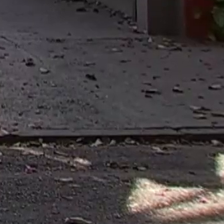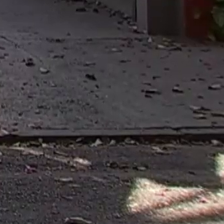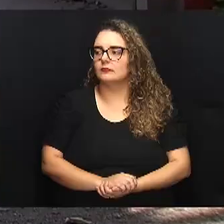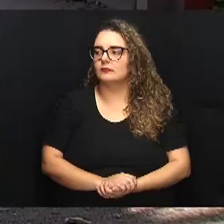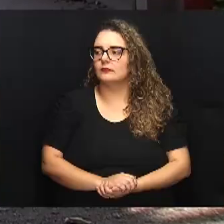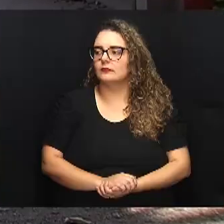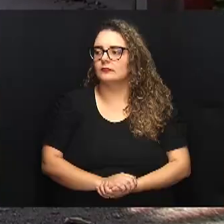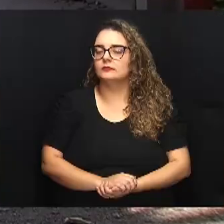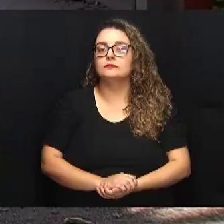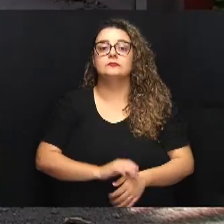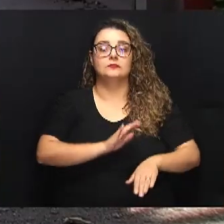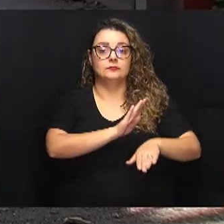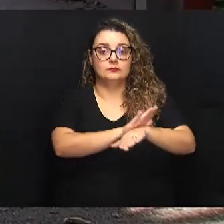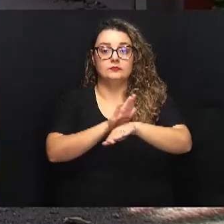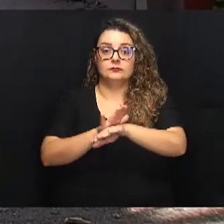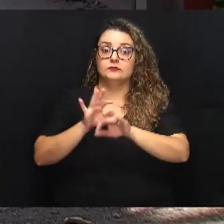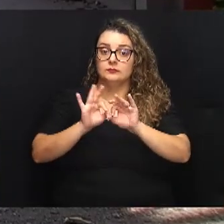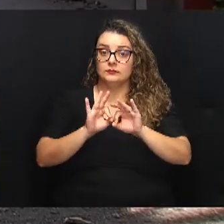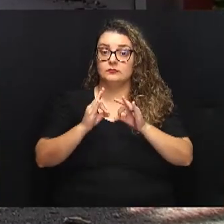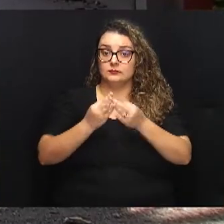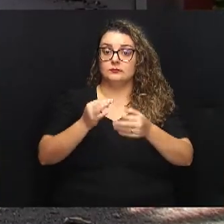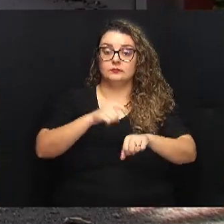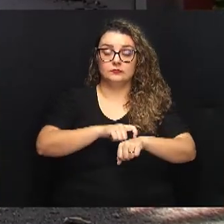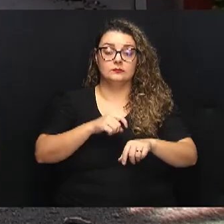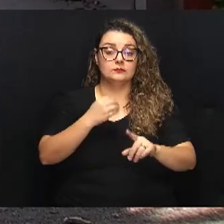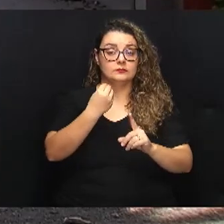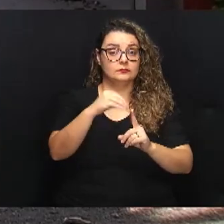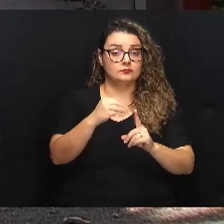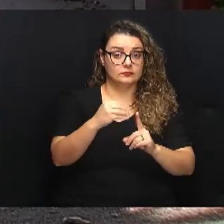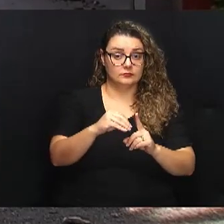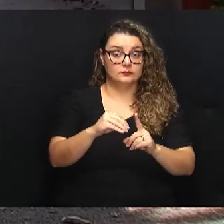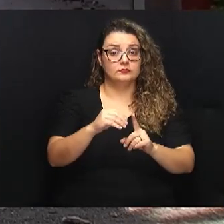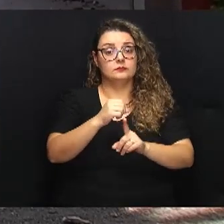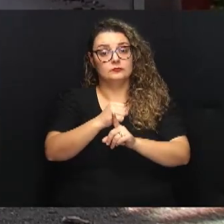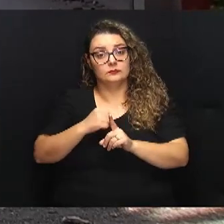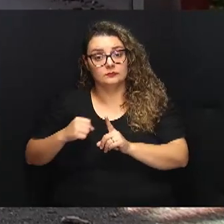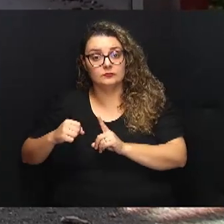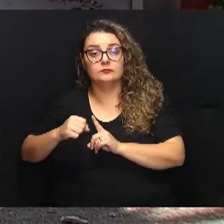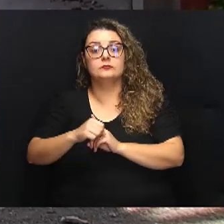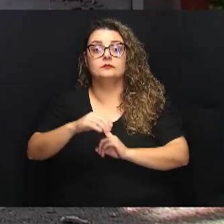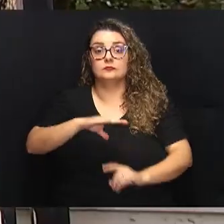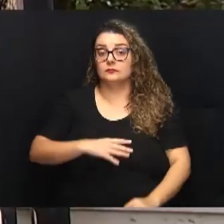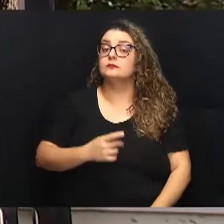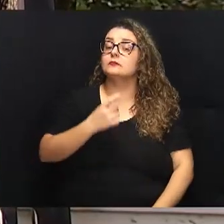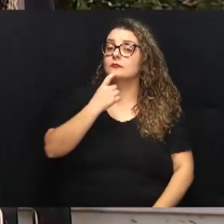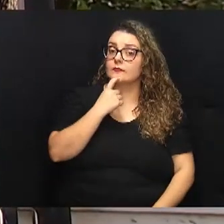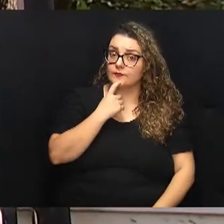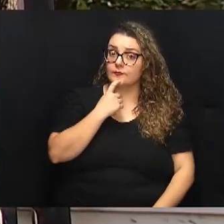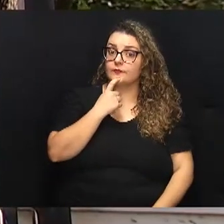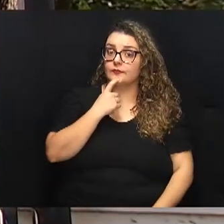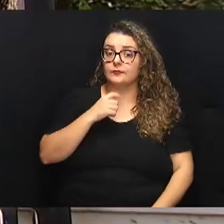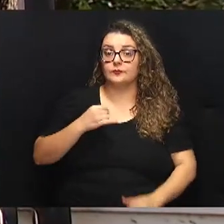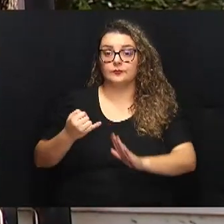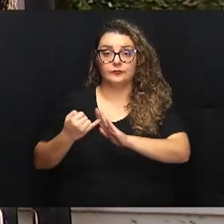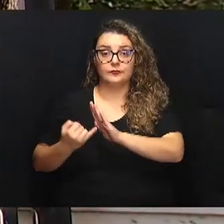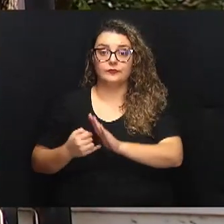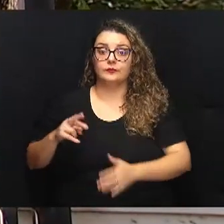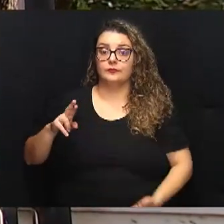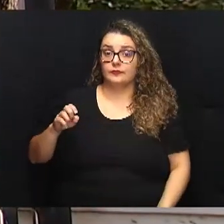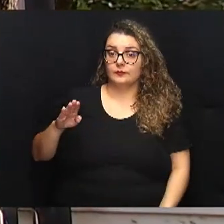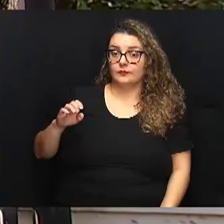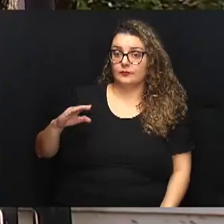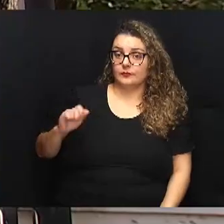Para contribuir com as famílias que estão em situação de vulnerabilidade social na cidade de Campinas, o Instituto Rabeca